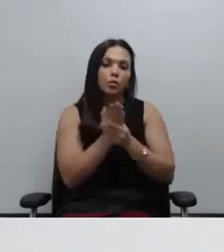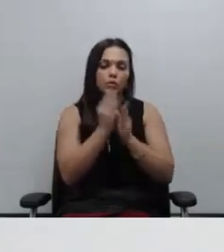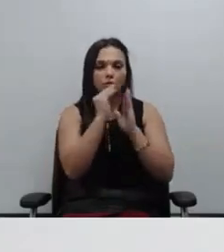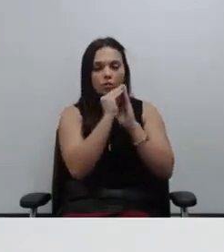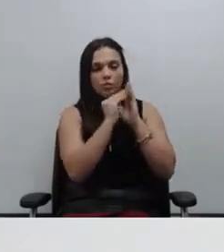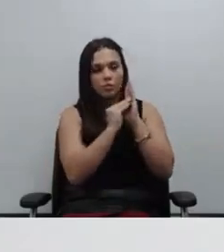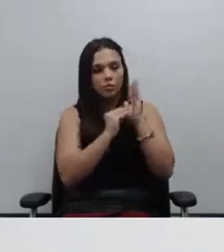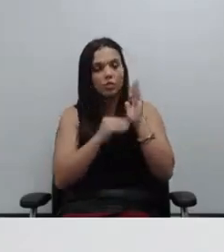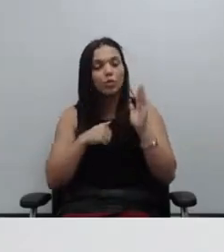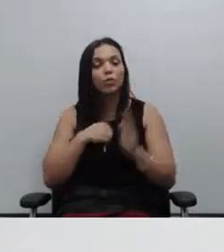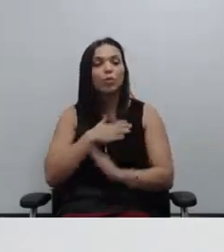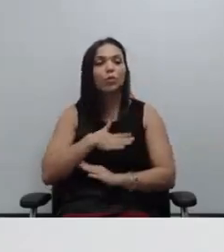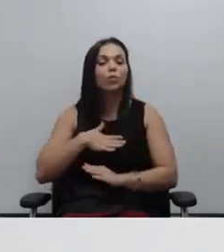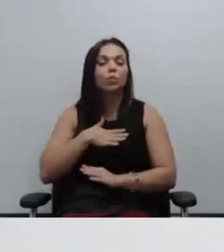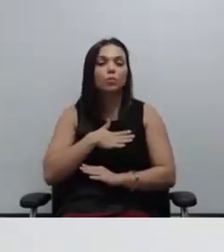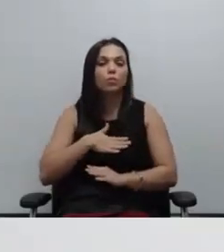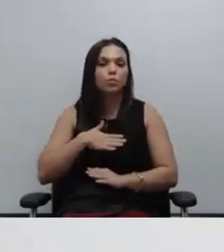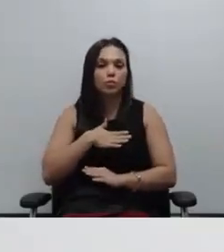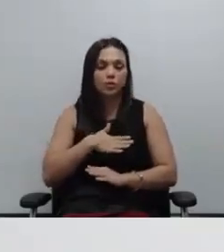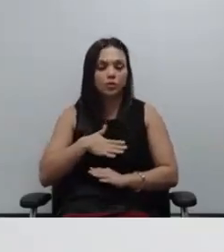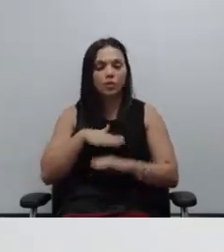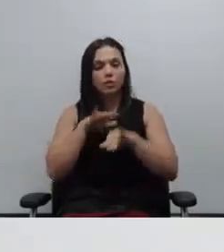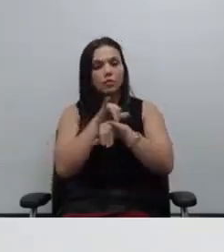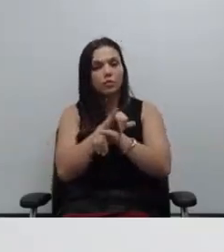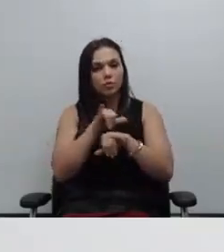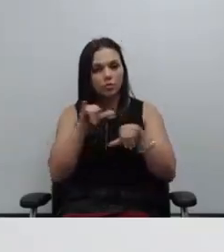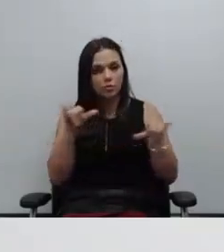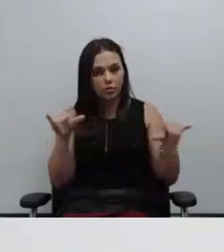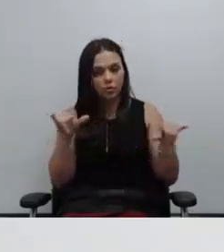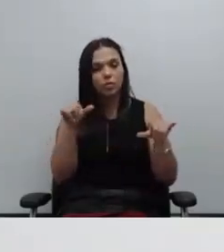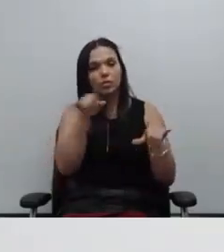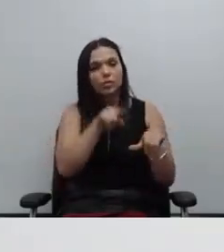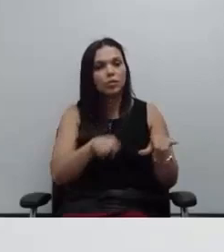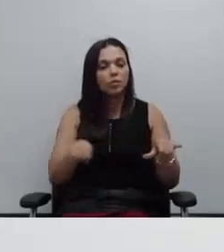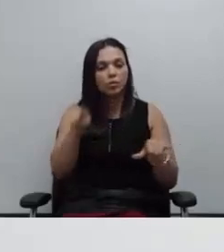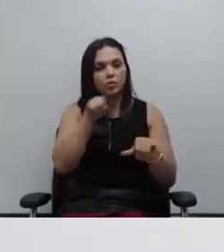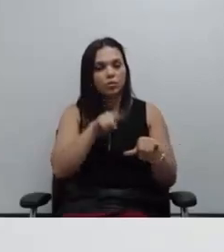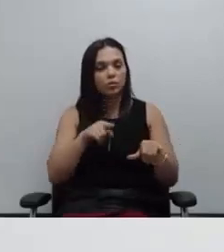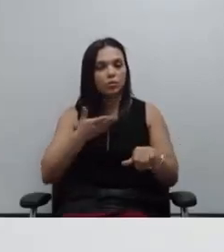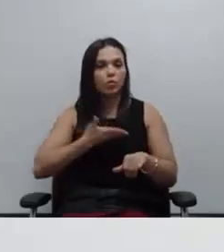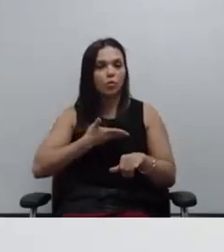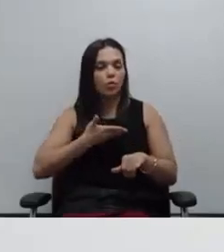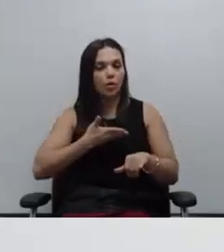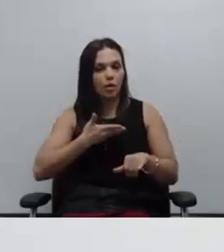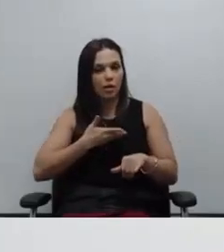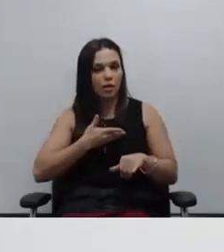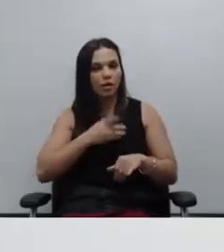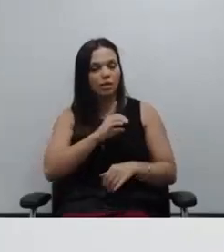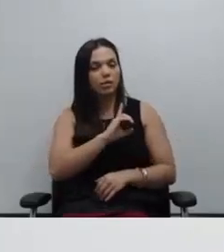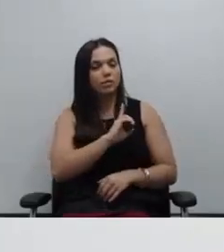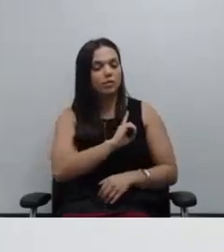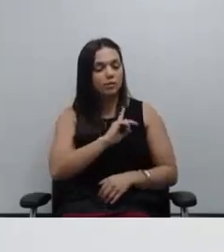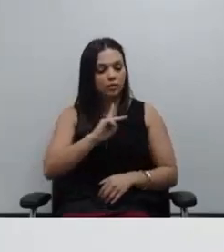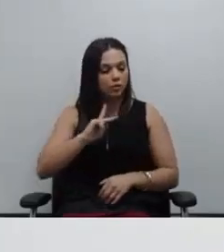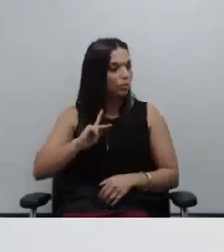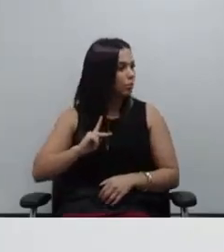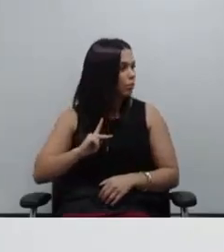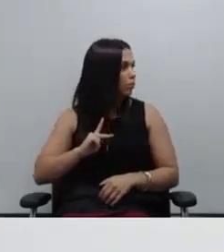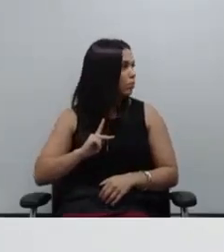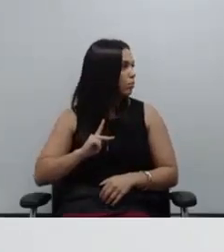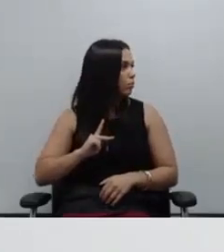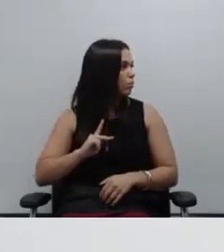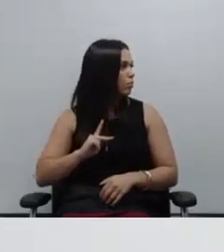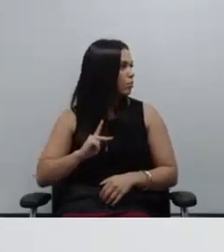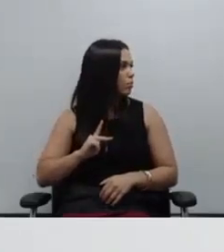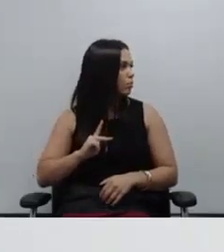excetuados, gostaria de trazer aqui a carreira aos colegas defensores e defensoras. Não tem